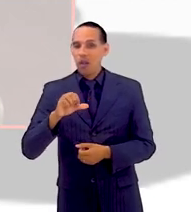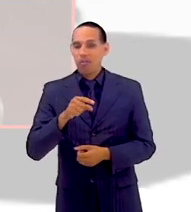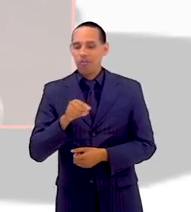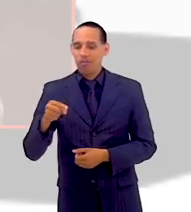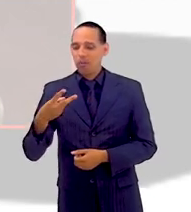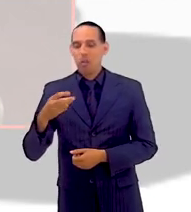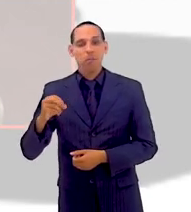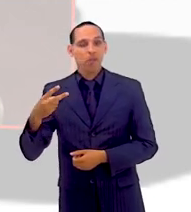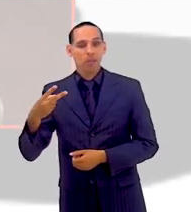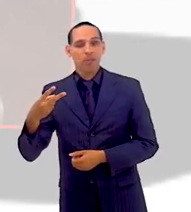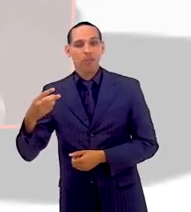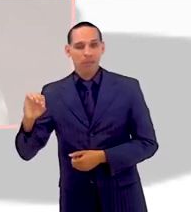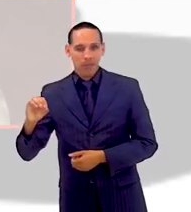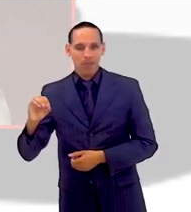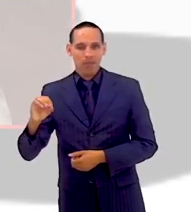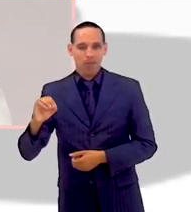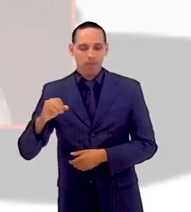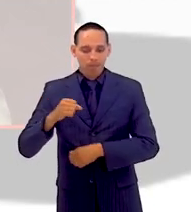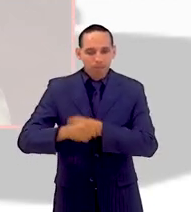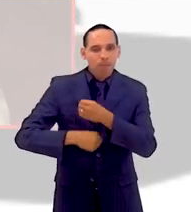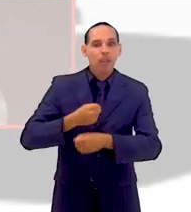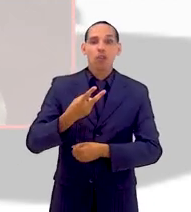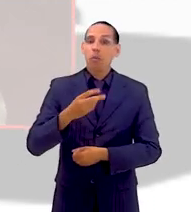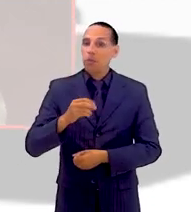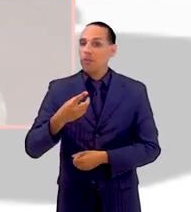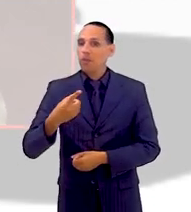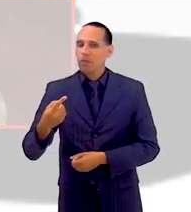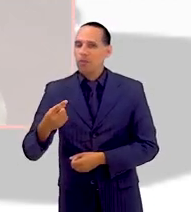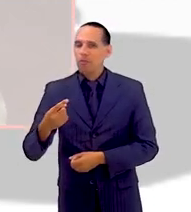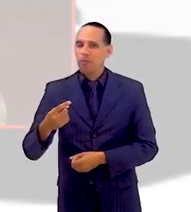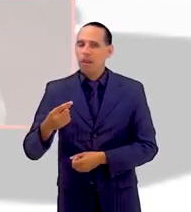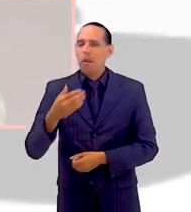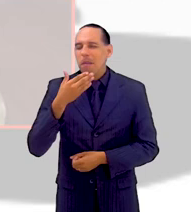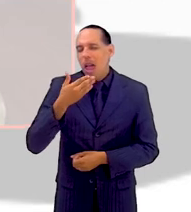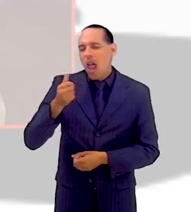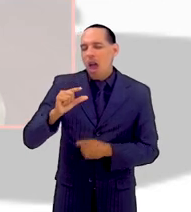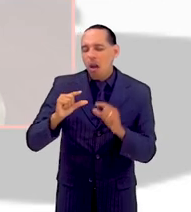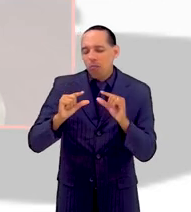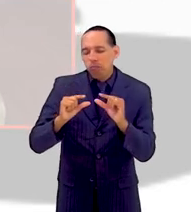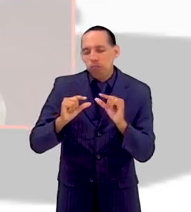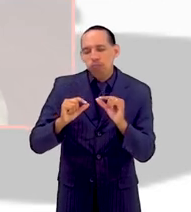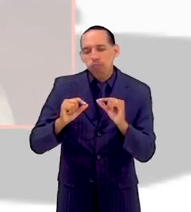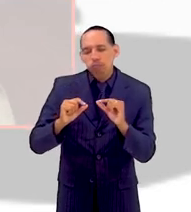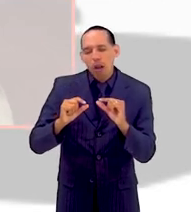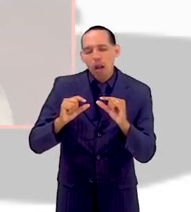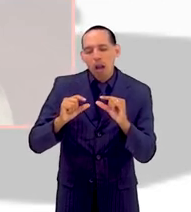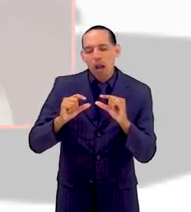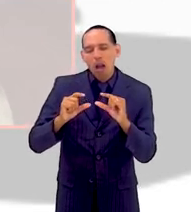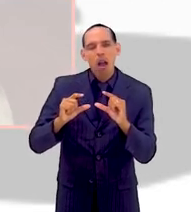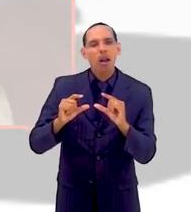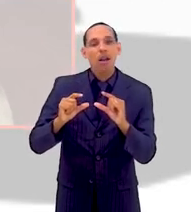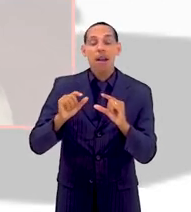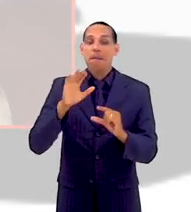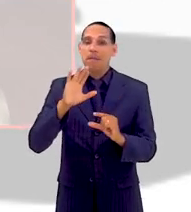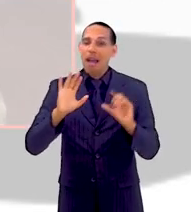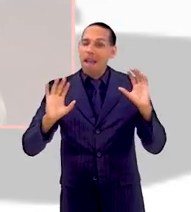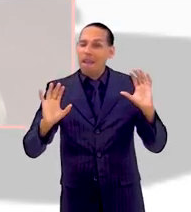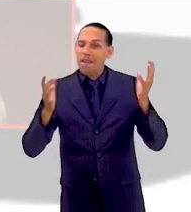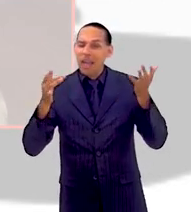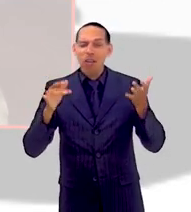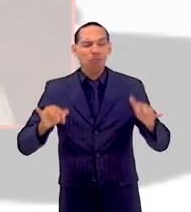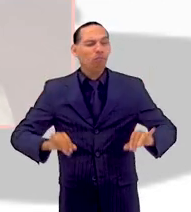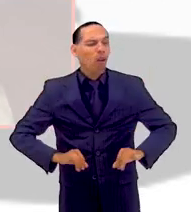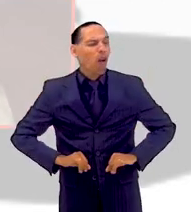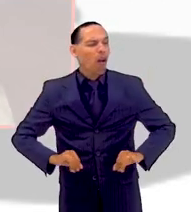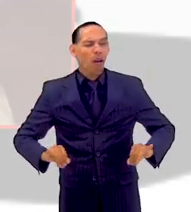2020. 21, tivemos uma tênue recuperação, mas esse setor do turismo, eventos, né, eventos foram muito